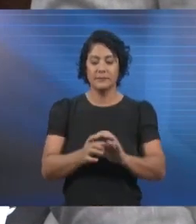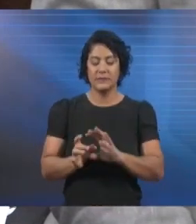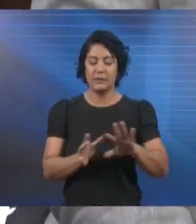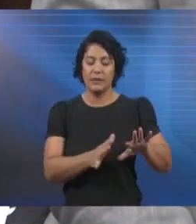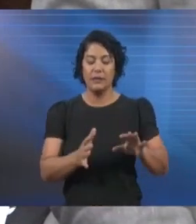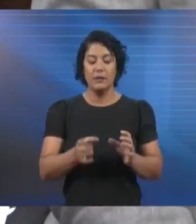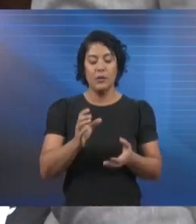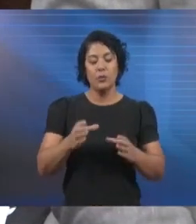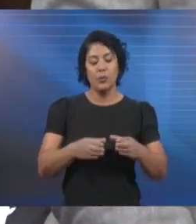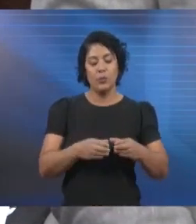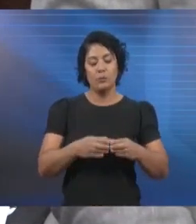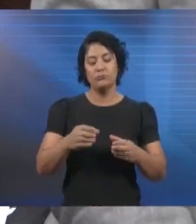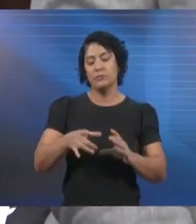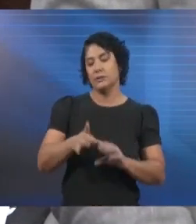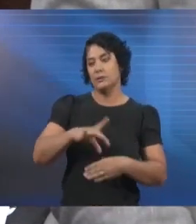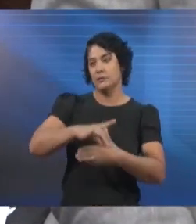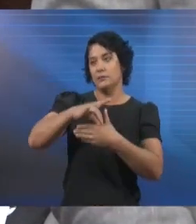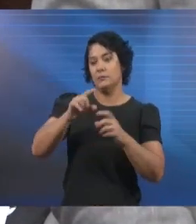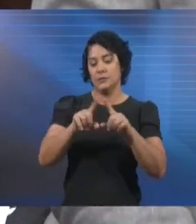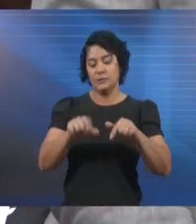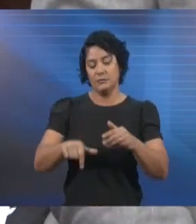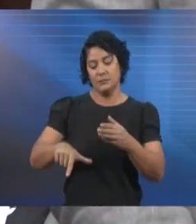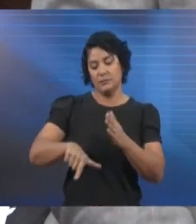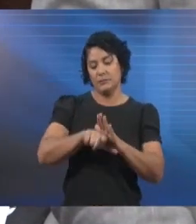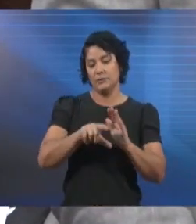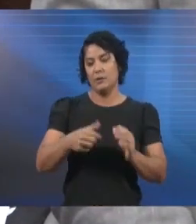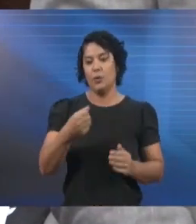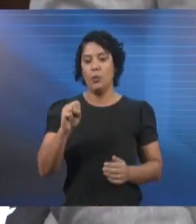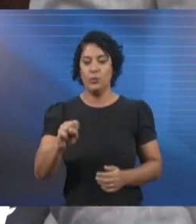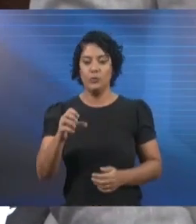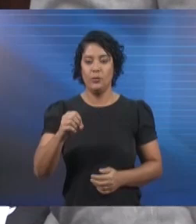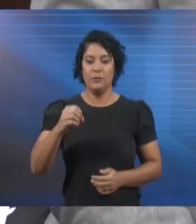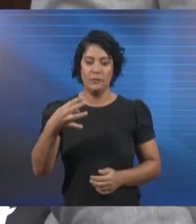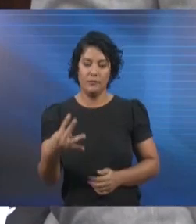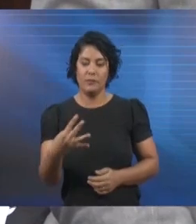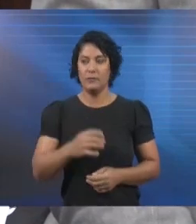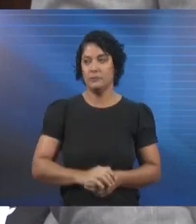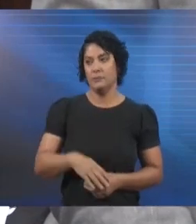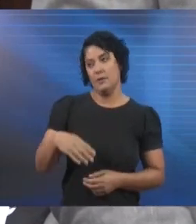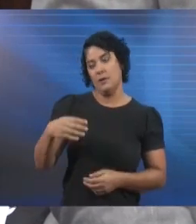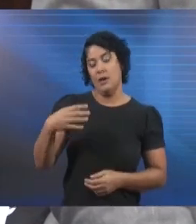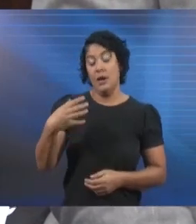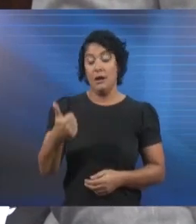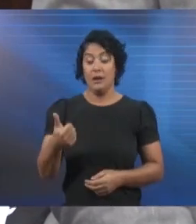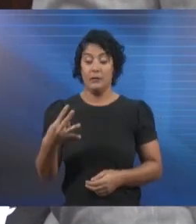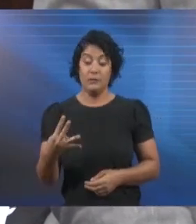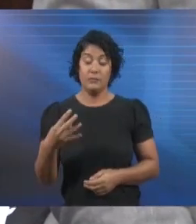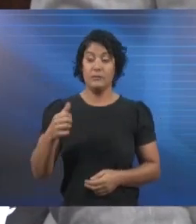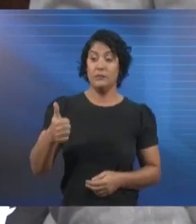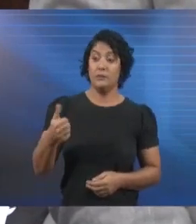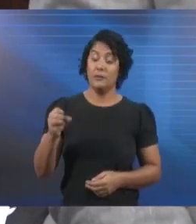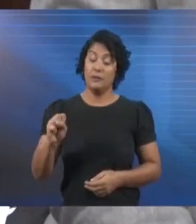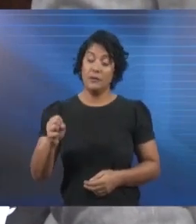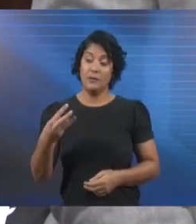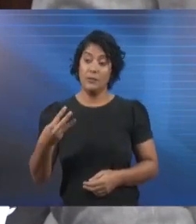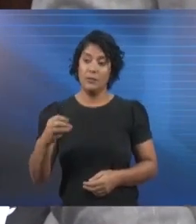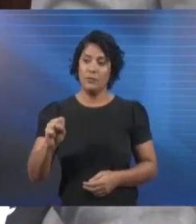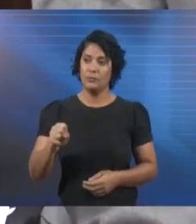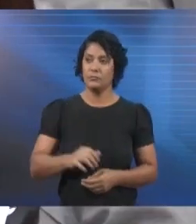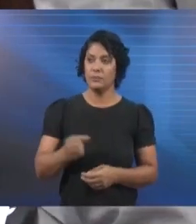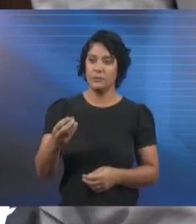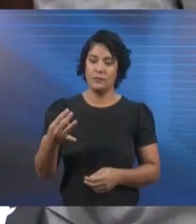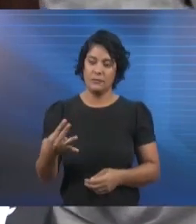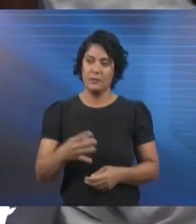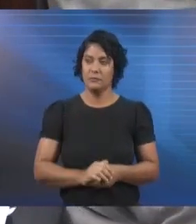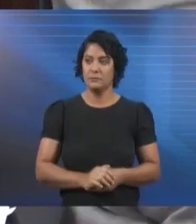colegial de lid projeto de lei complementar 82024 processo número 1438 b202 qu assunto que cria cargo